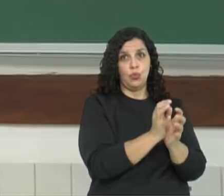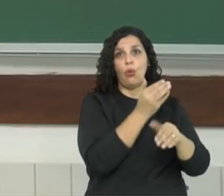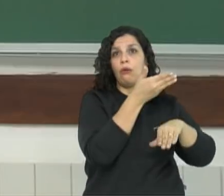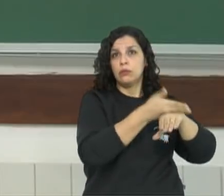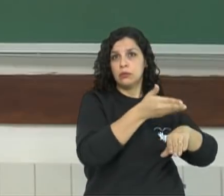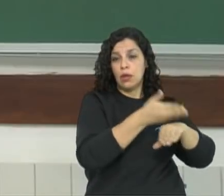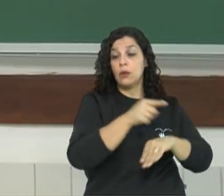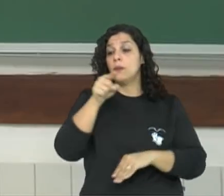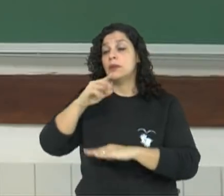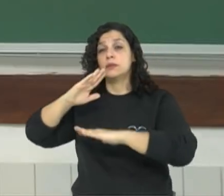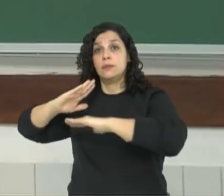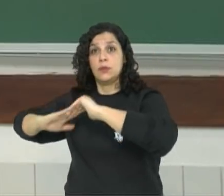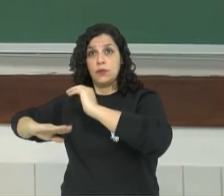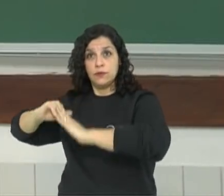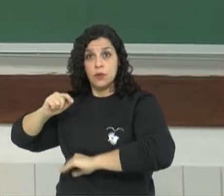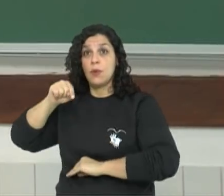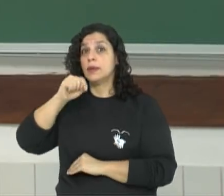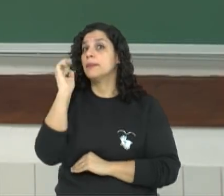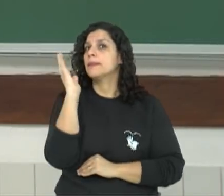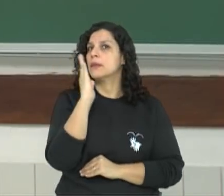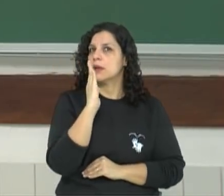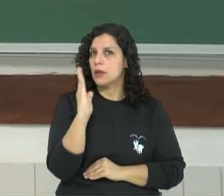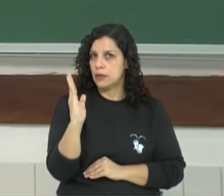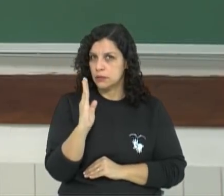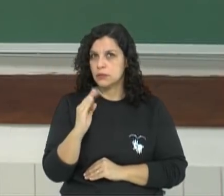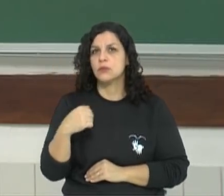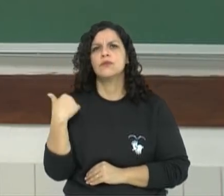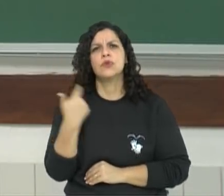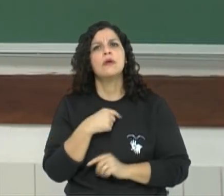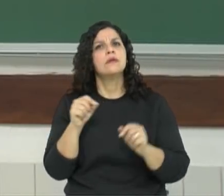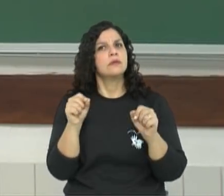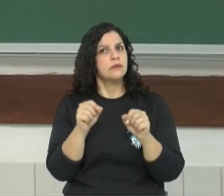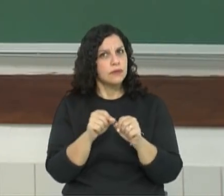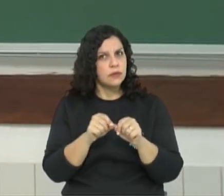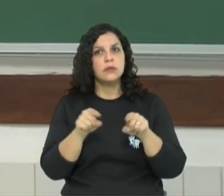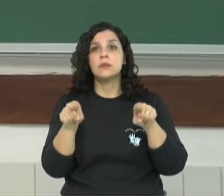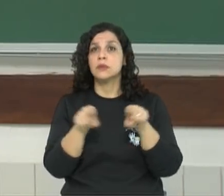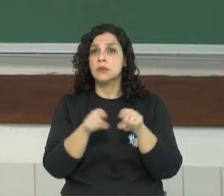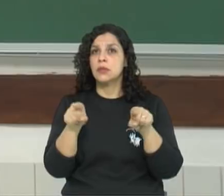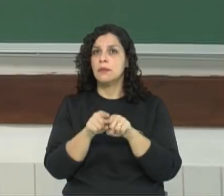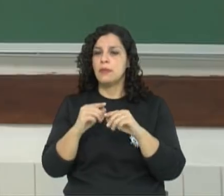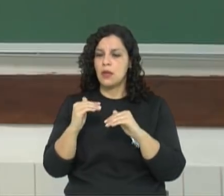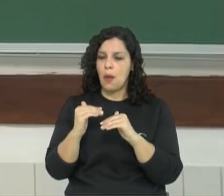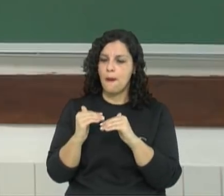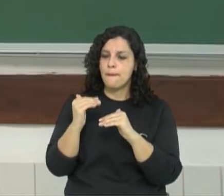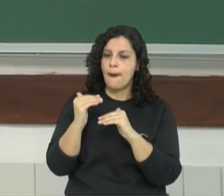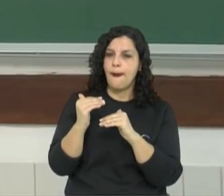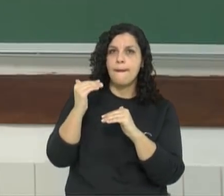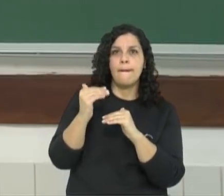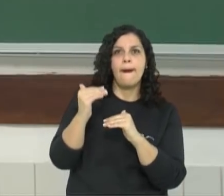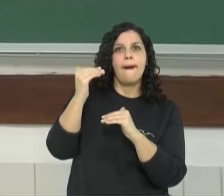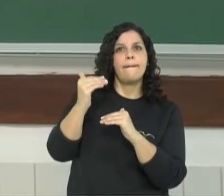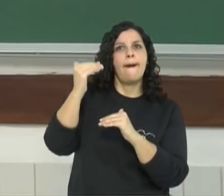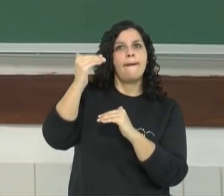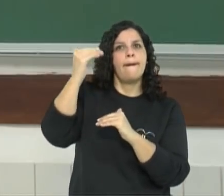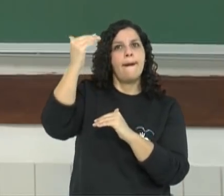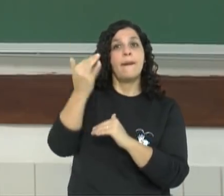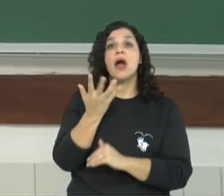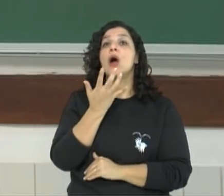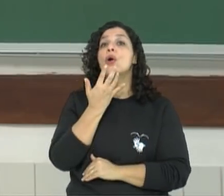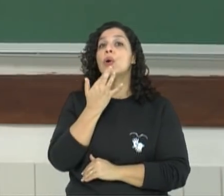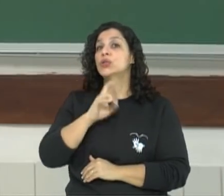profissionais. Mas aqui no Brasil foi criada uma graduação por cores. Tá? Então,